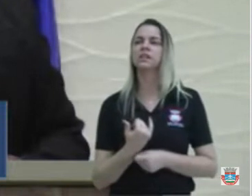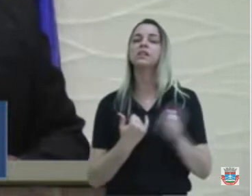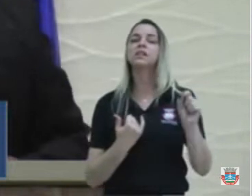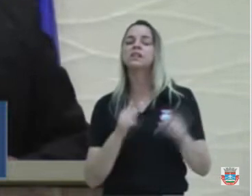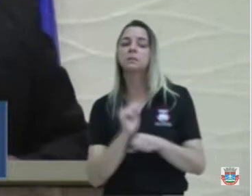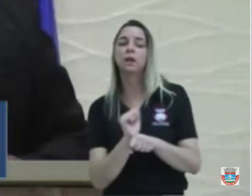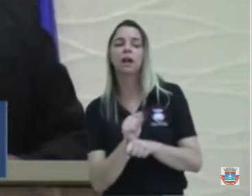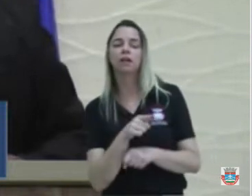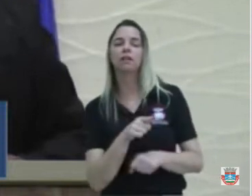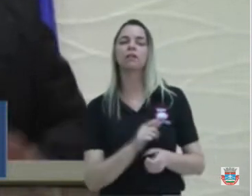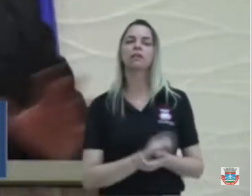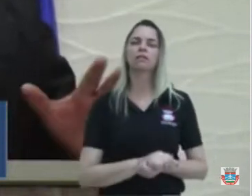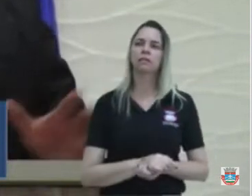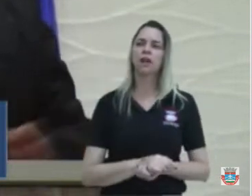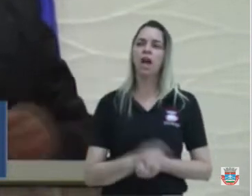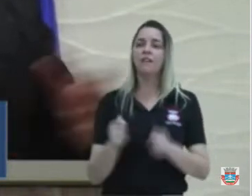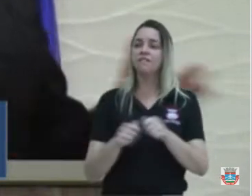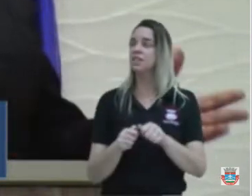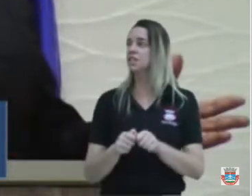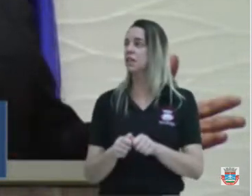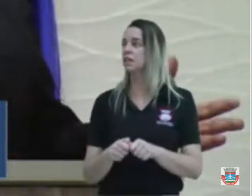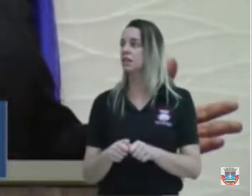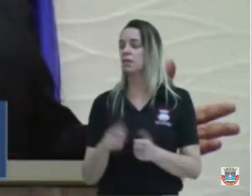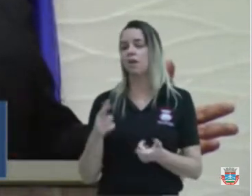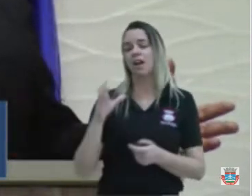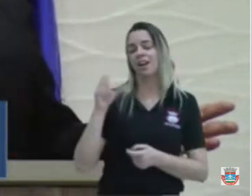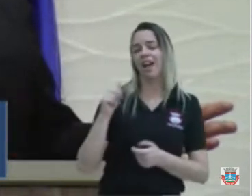sair não. Estamos fazendo aqueles que estão com câncer.